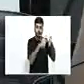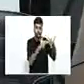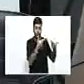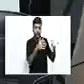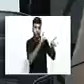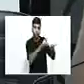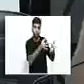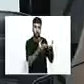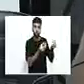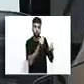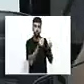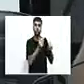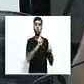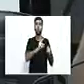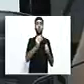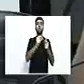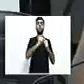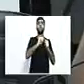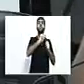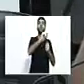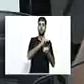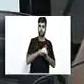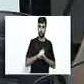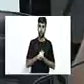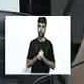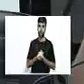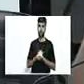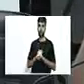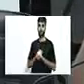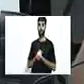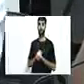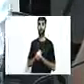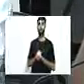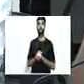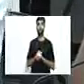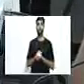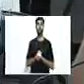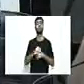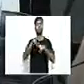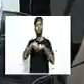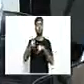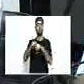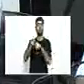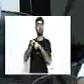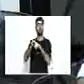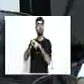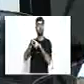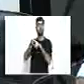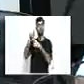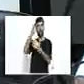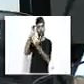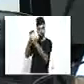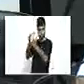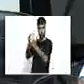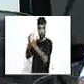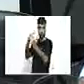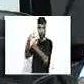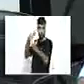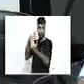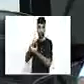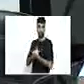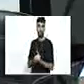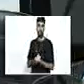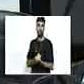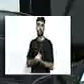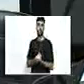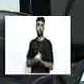nos nossos depósitos nossos departamentos da Prefeitura de Viçosa quero concordar com o vereador Sávio